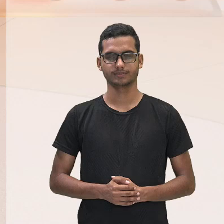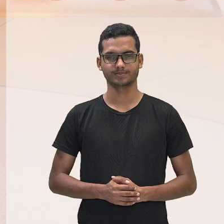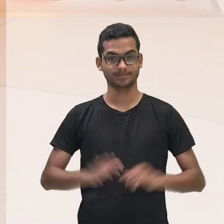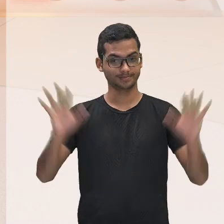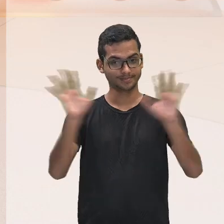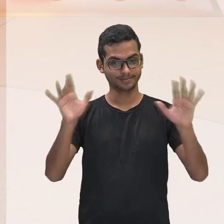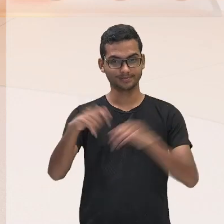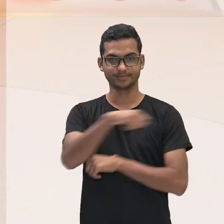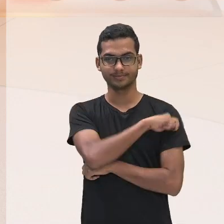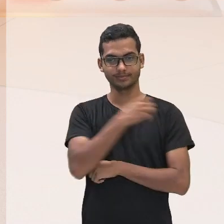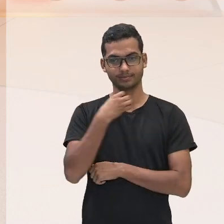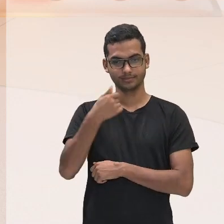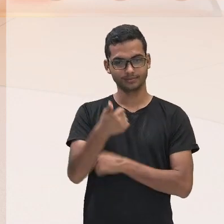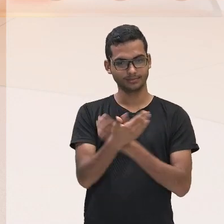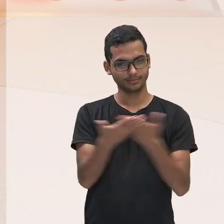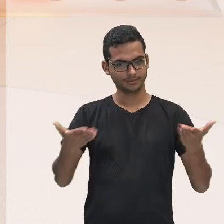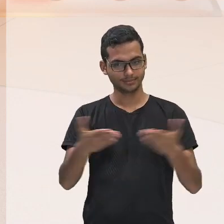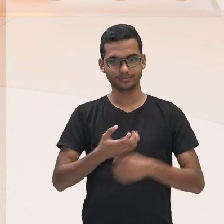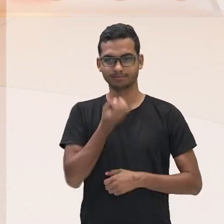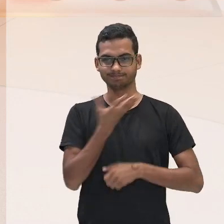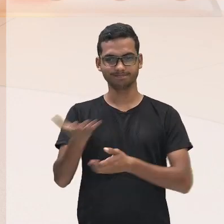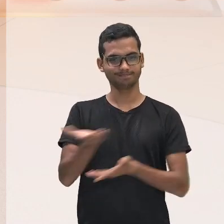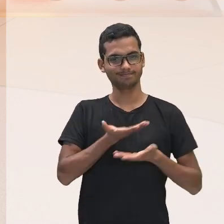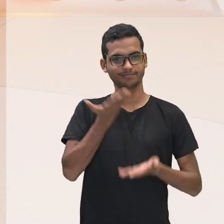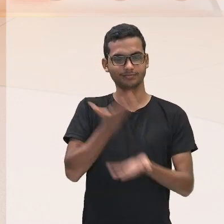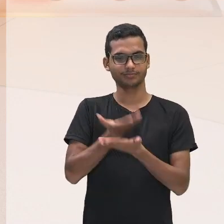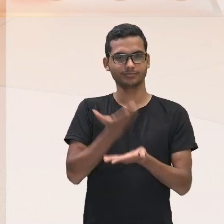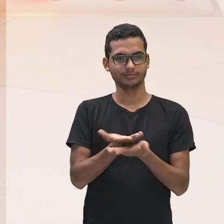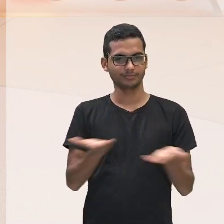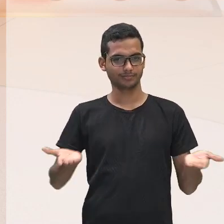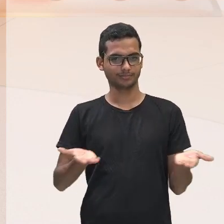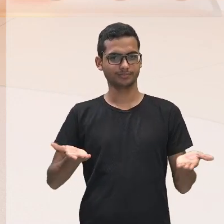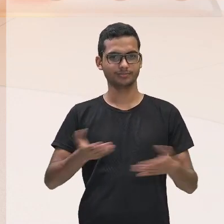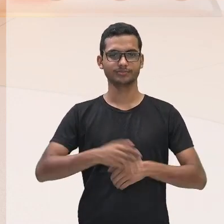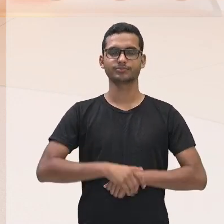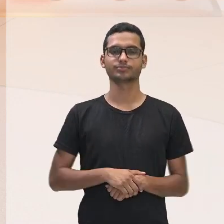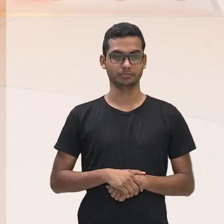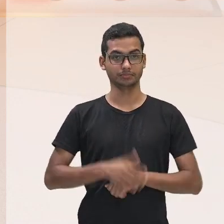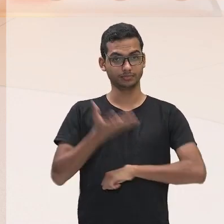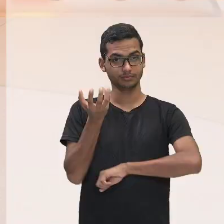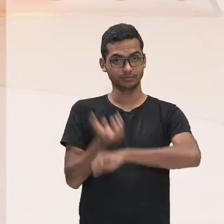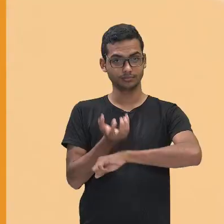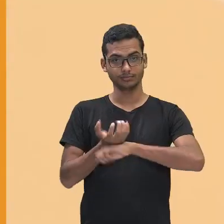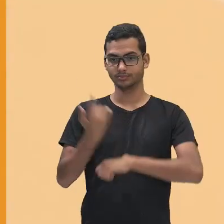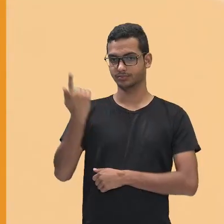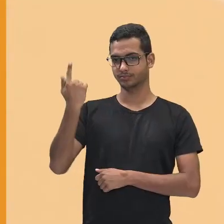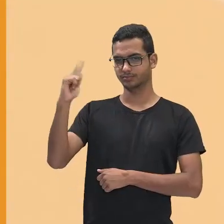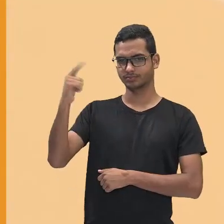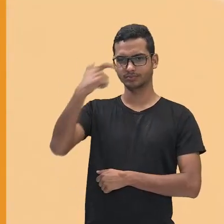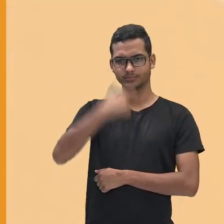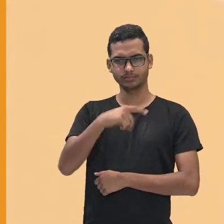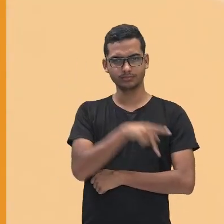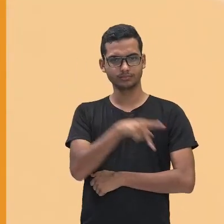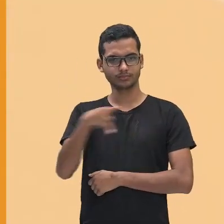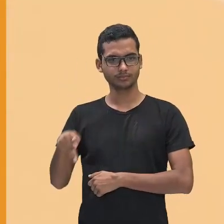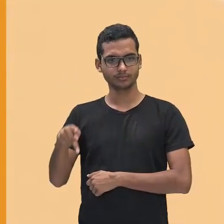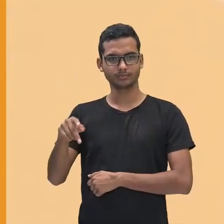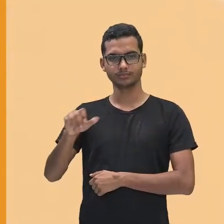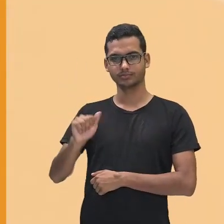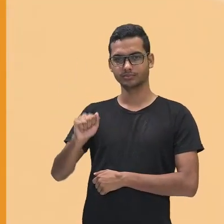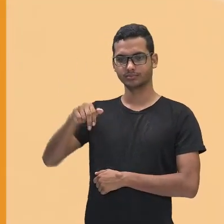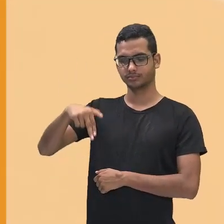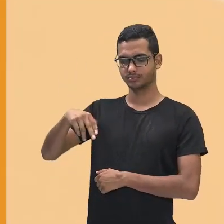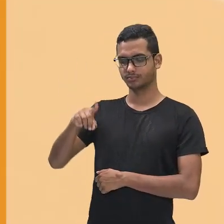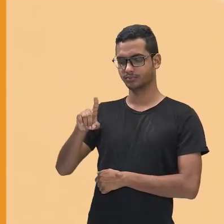Olá, tudo bem com vocês? Sejam todos bem-vindos à nossa aula de Geografia. Sou a professora Andresa